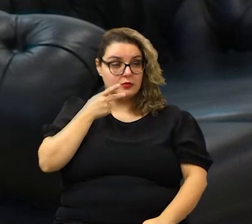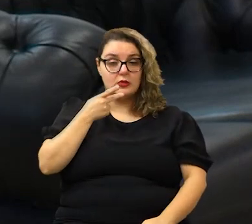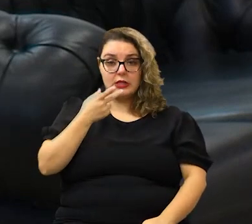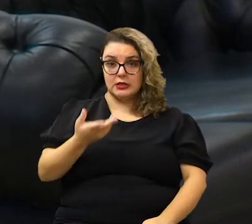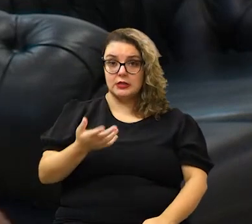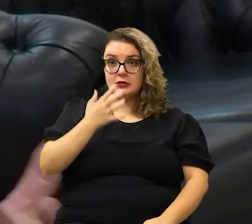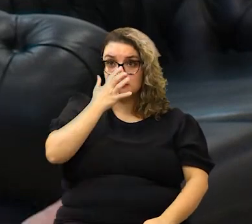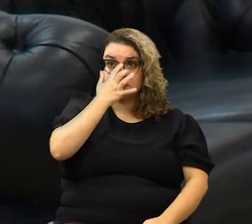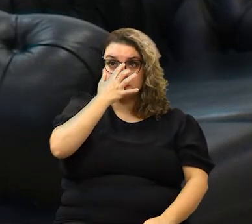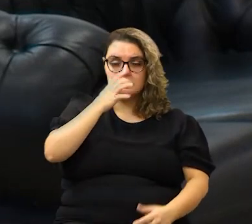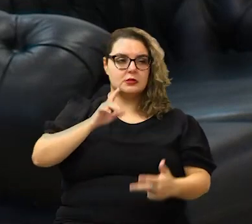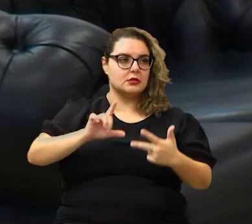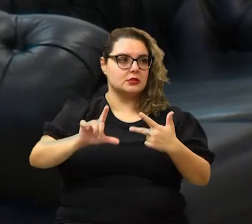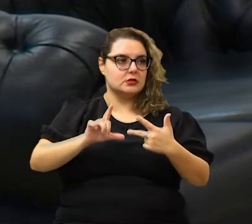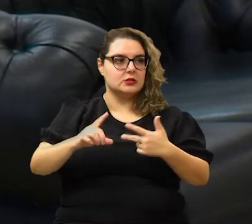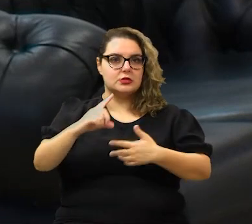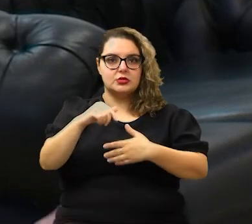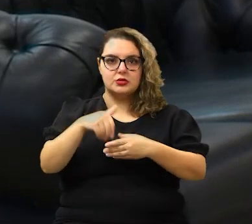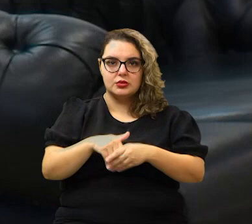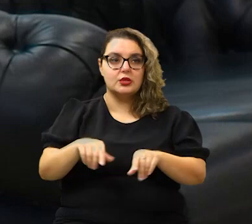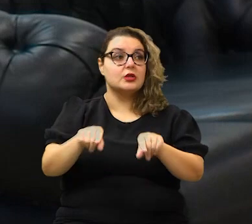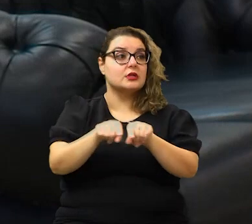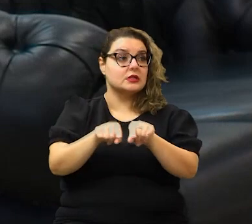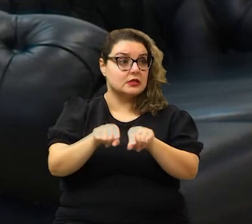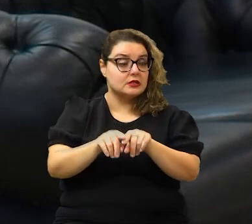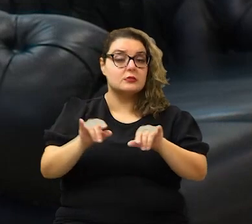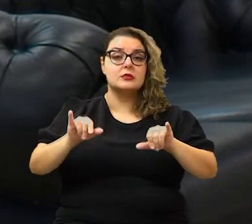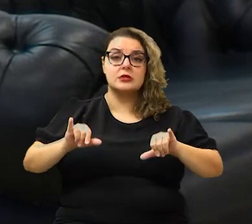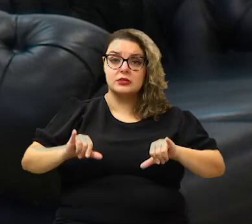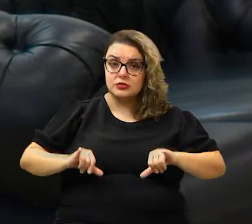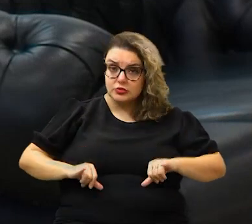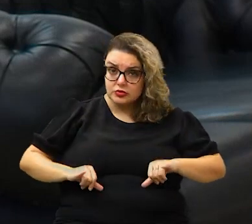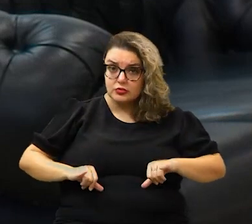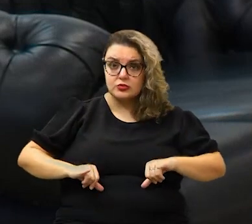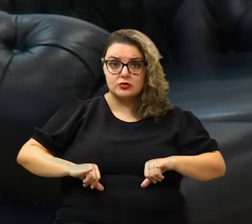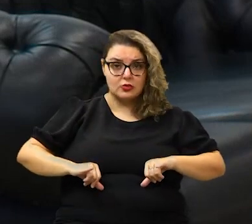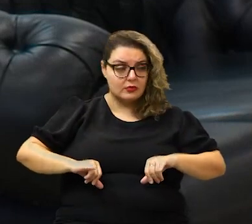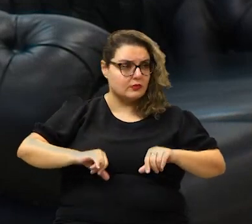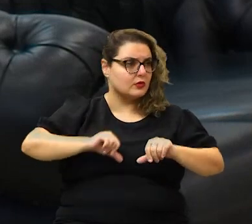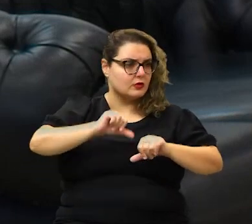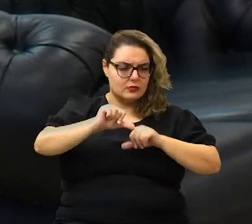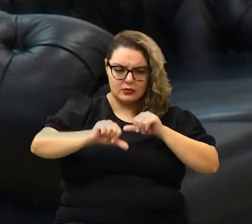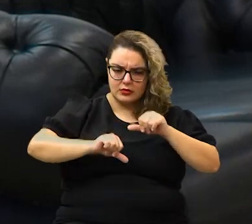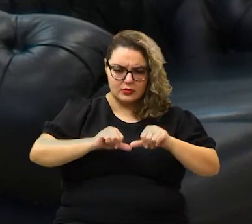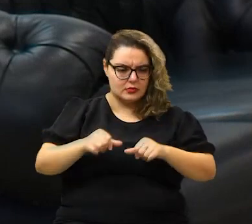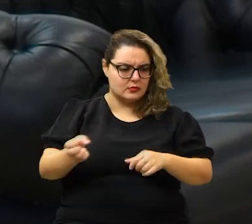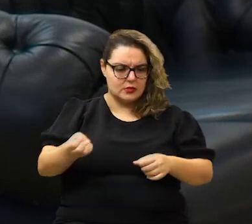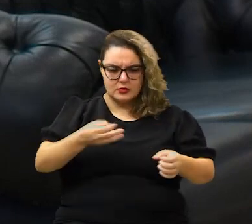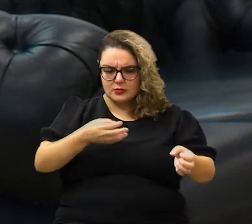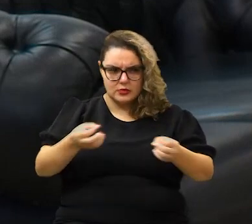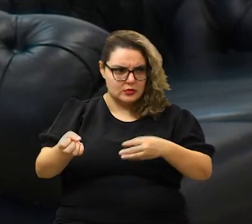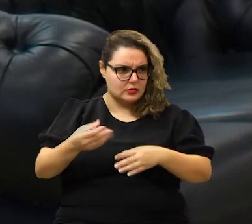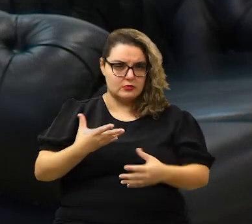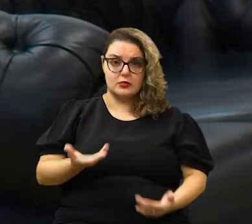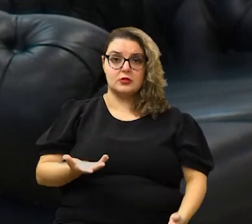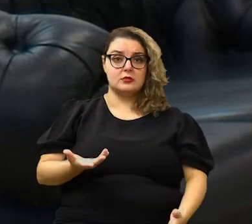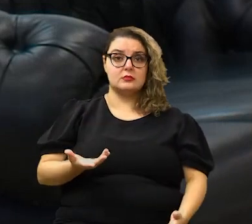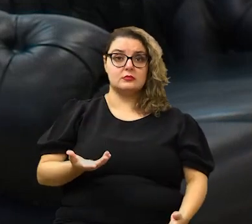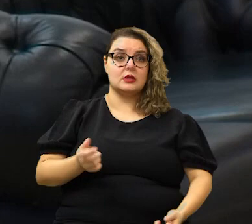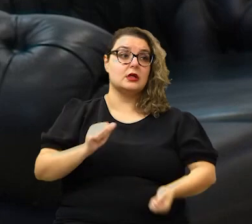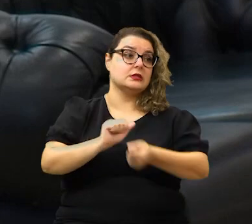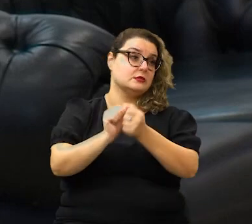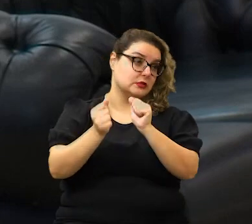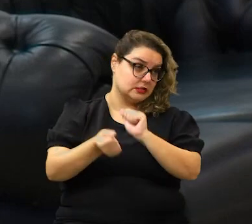falando da legislação eleitoral, que também sofre alterações, tem